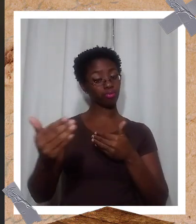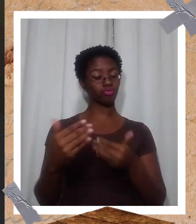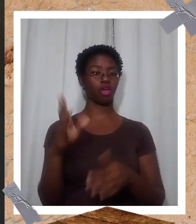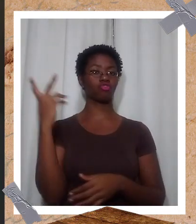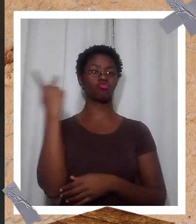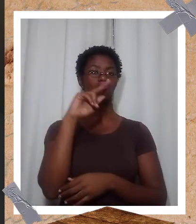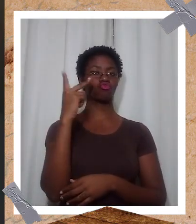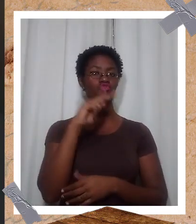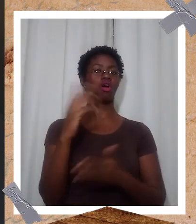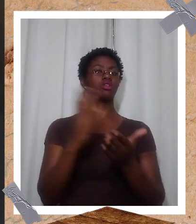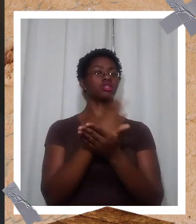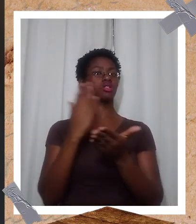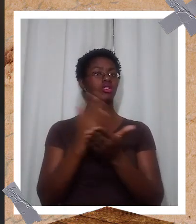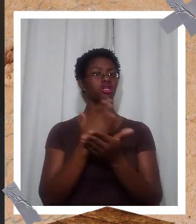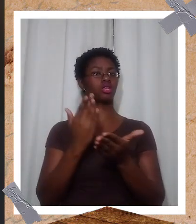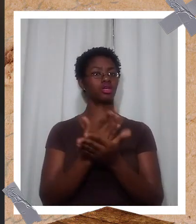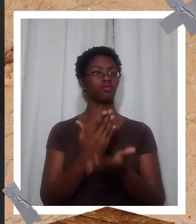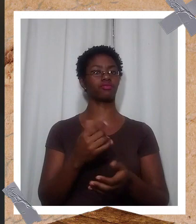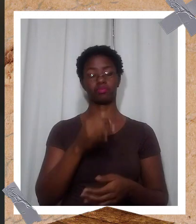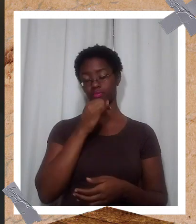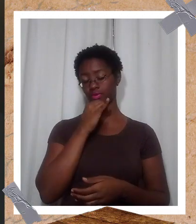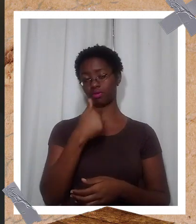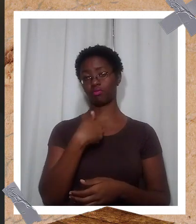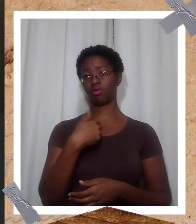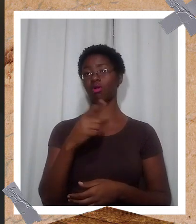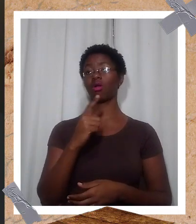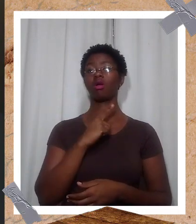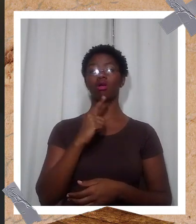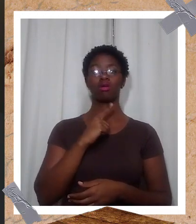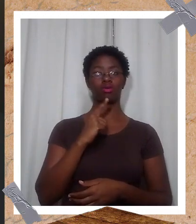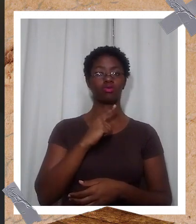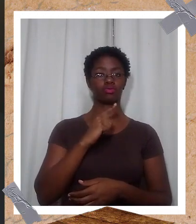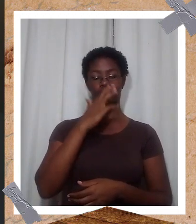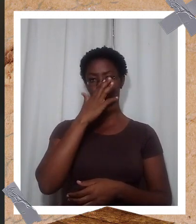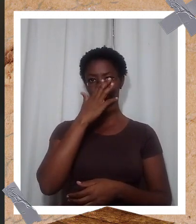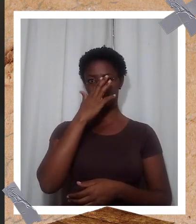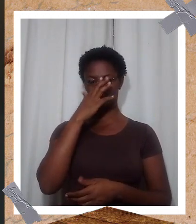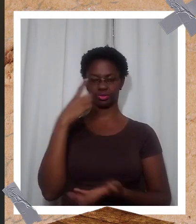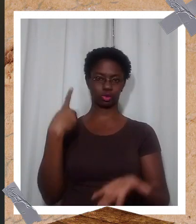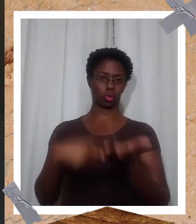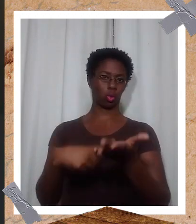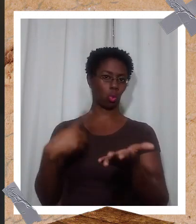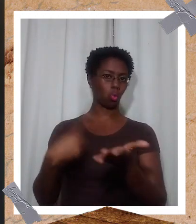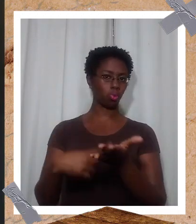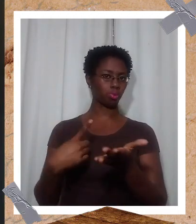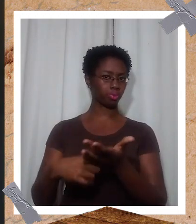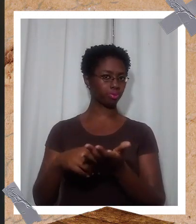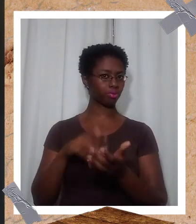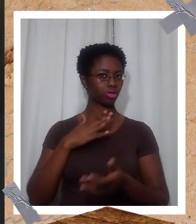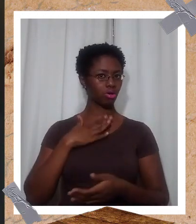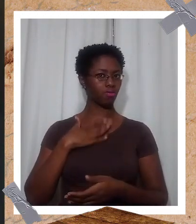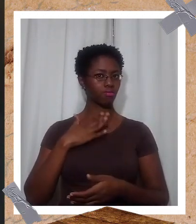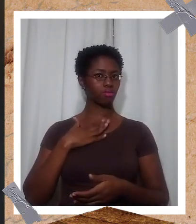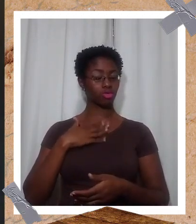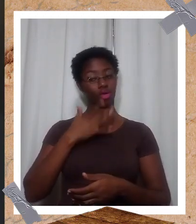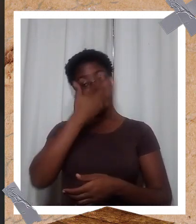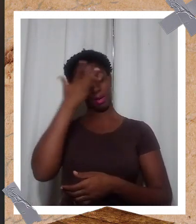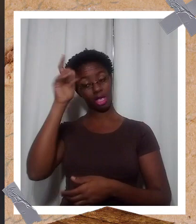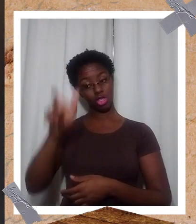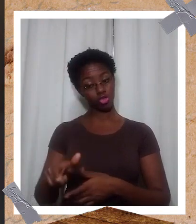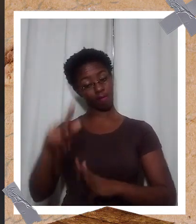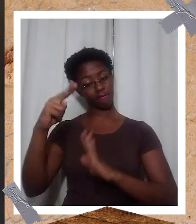né? Eu tenho todo um compromisso com o leitor,